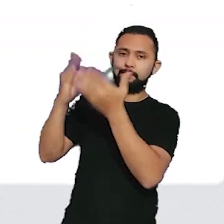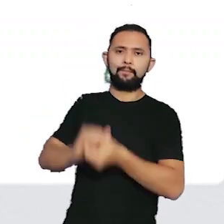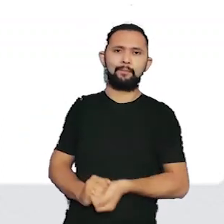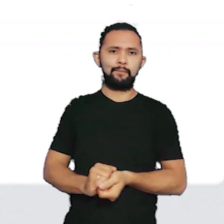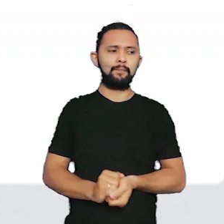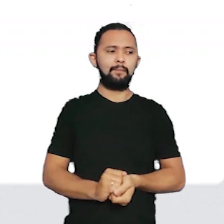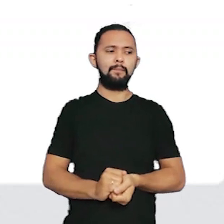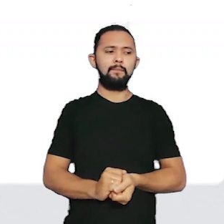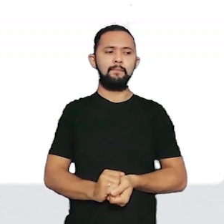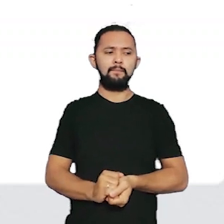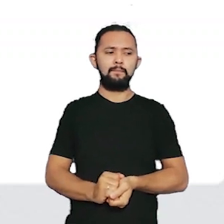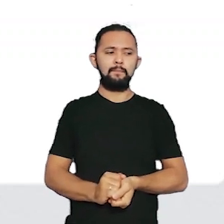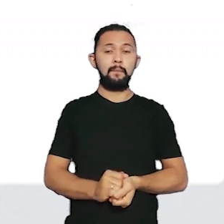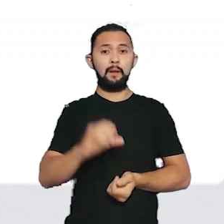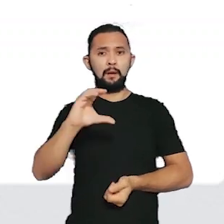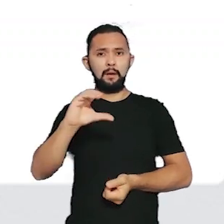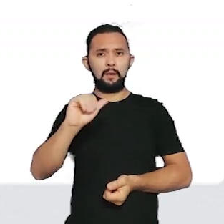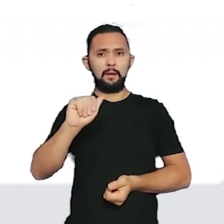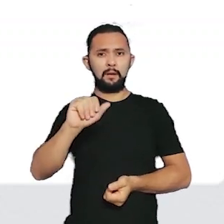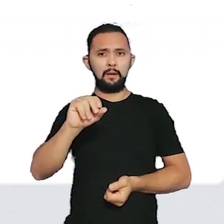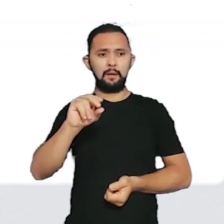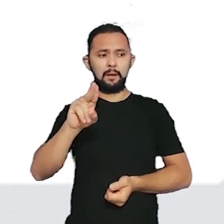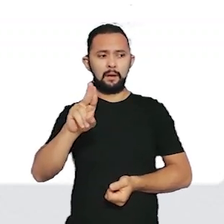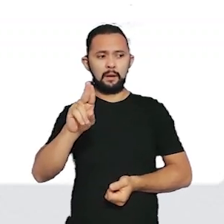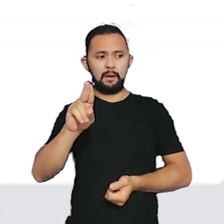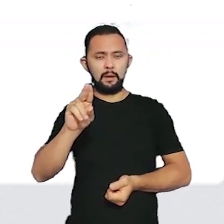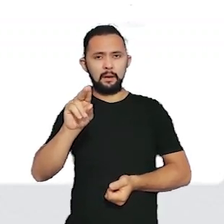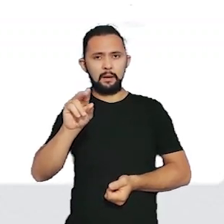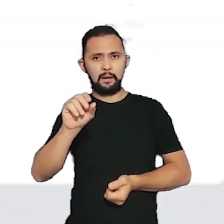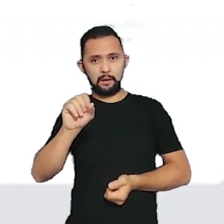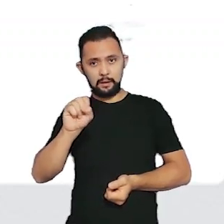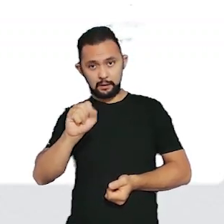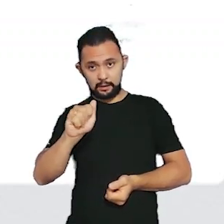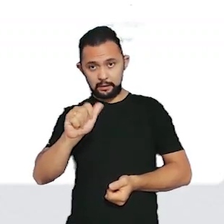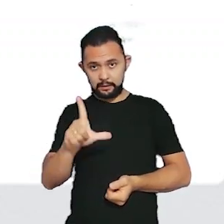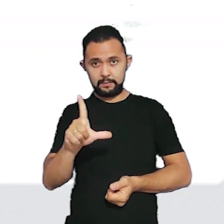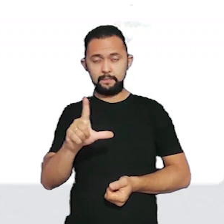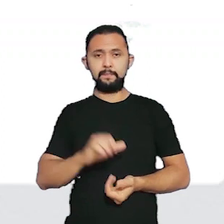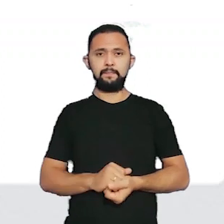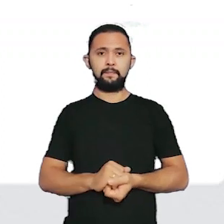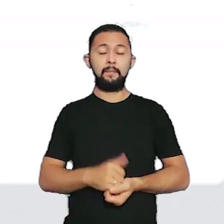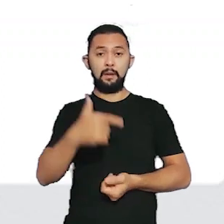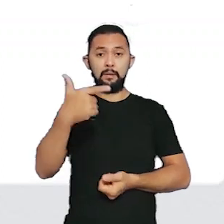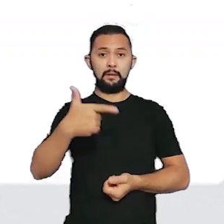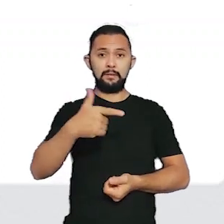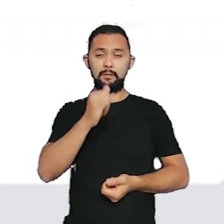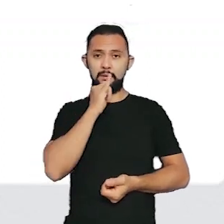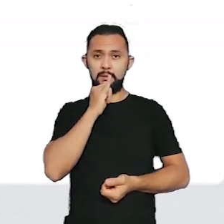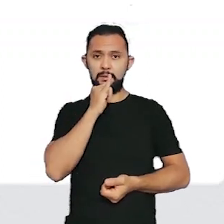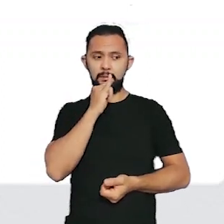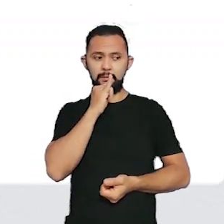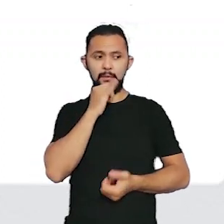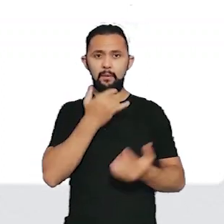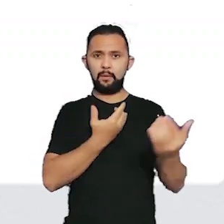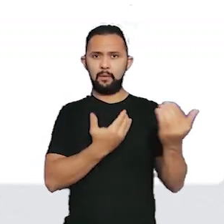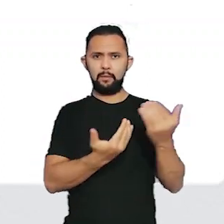A primeira aqui é a causa, tá? É uma subordinada causal. E na segunda é uma comparativa. Júlia